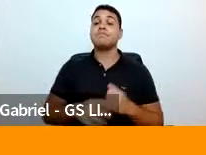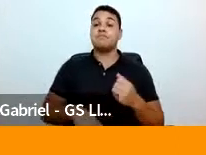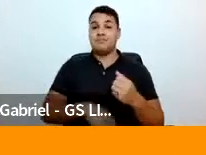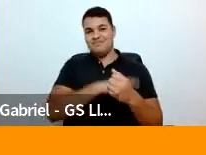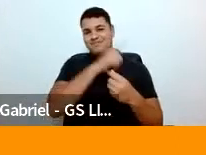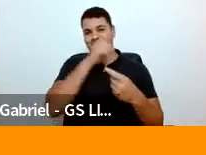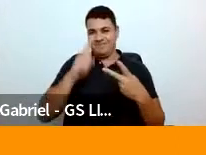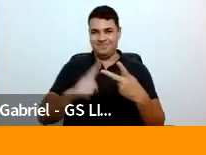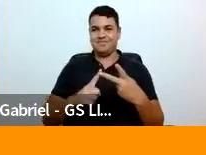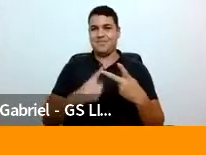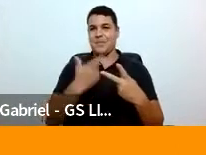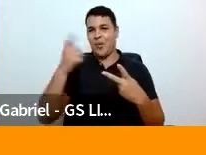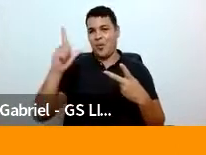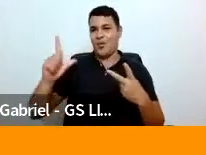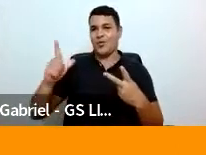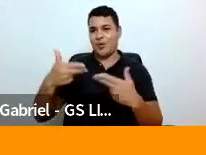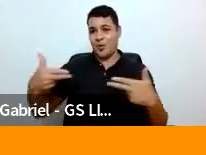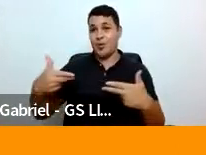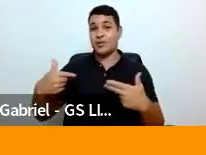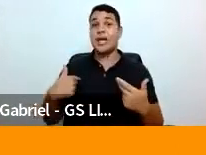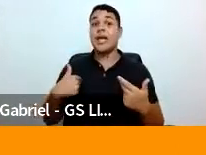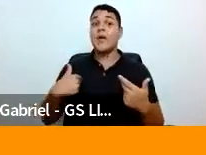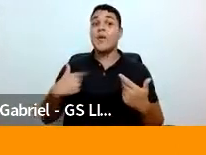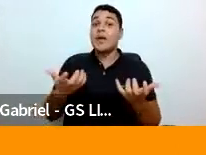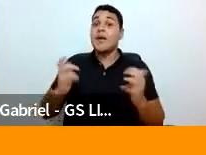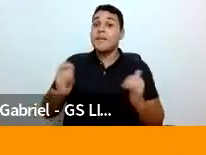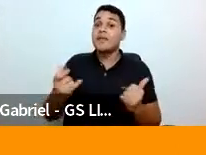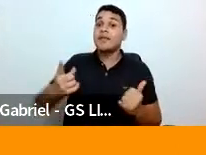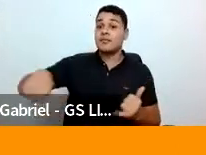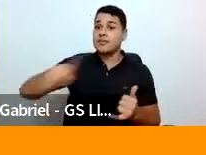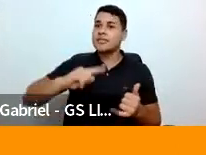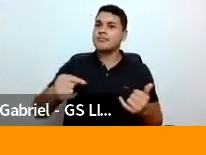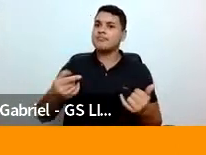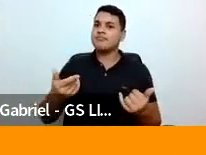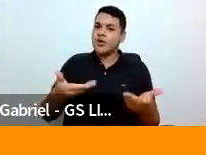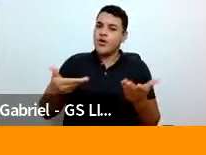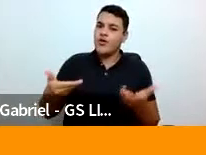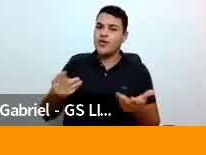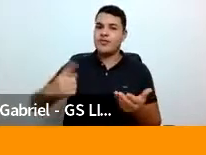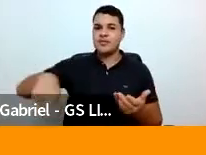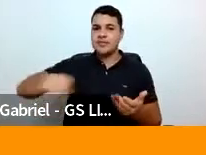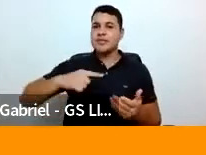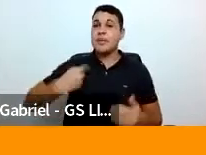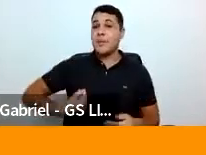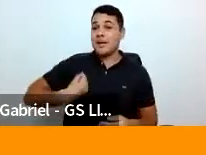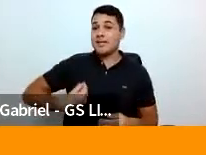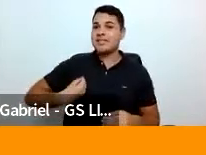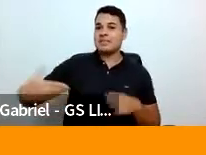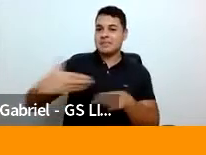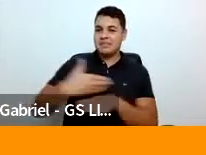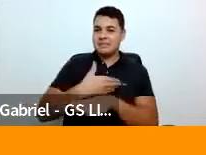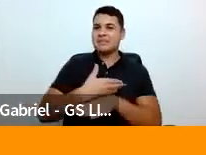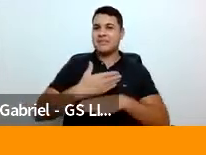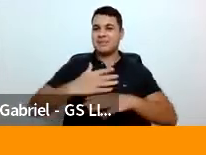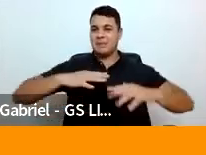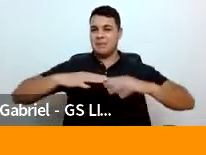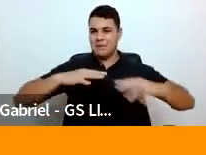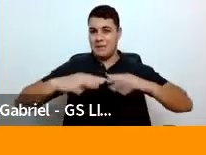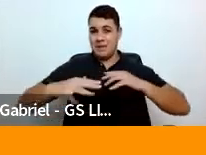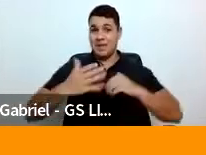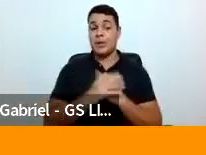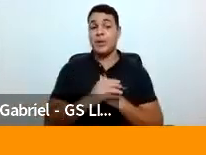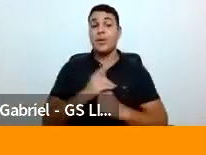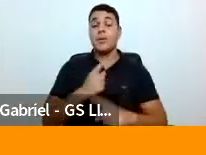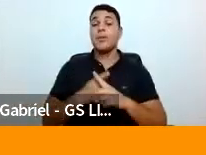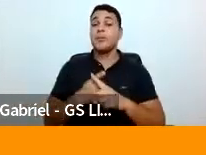com vocês, e deixar também desde já um convite para que vocês estejam conosco, né, nesses movimentos, é que a gente tem se empenhado em